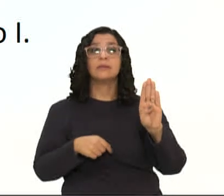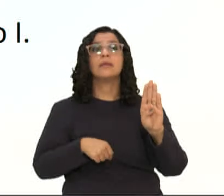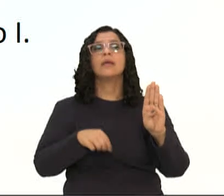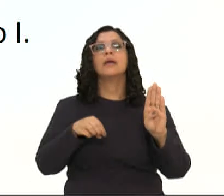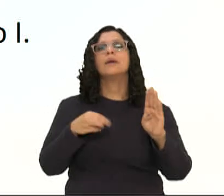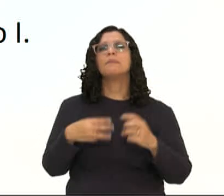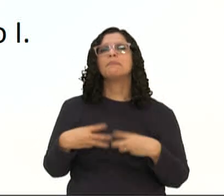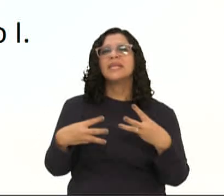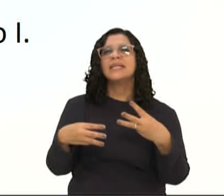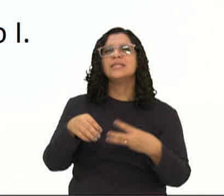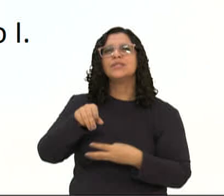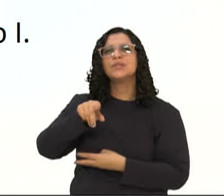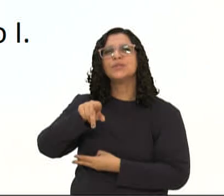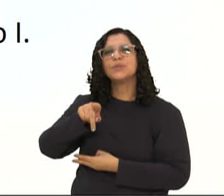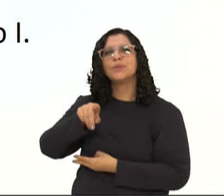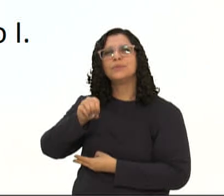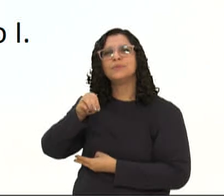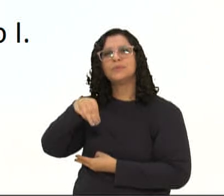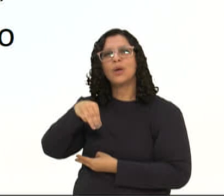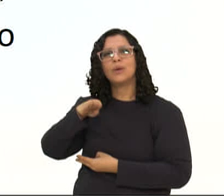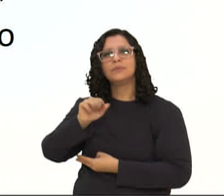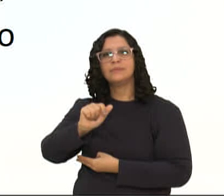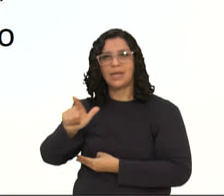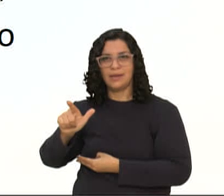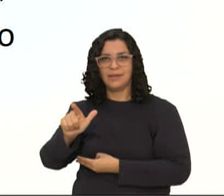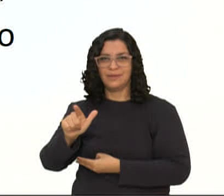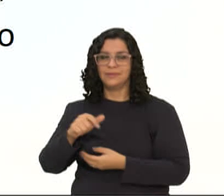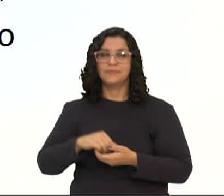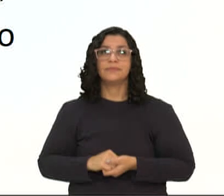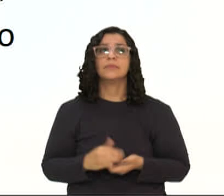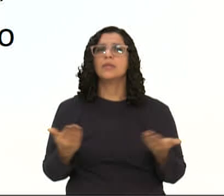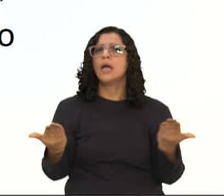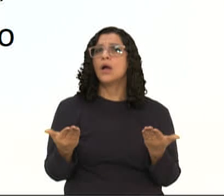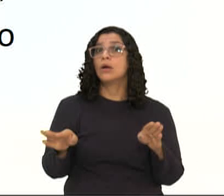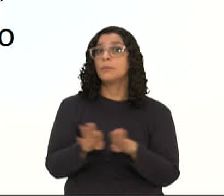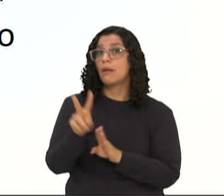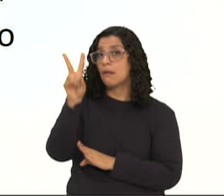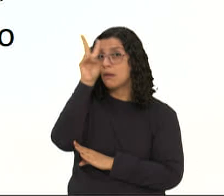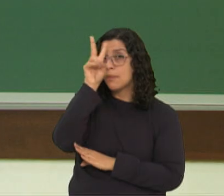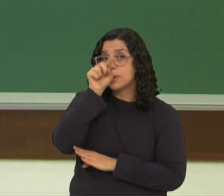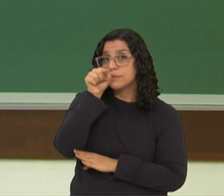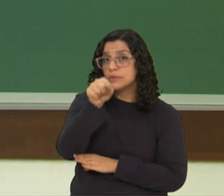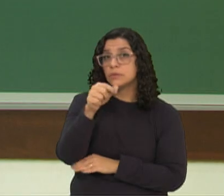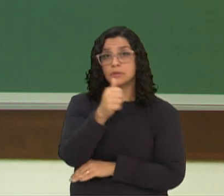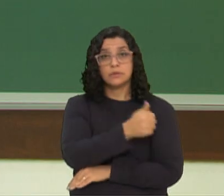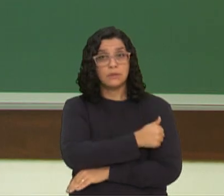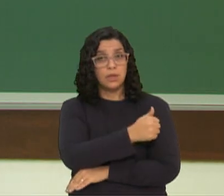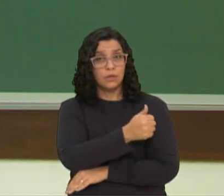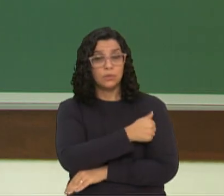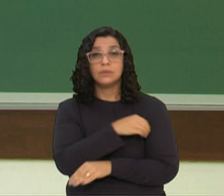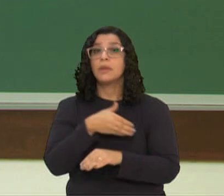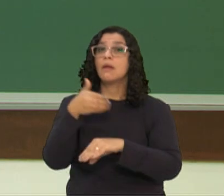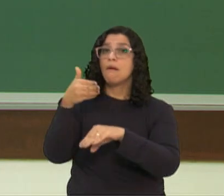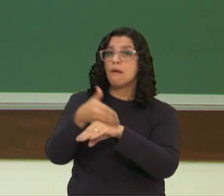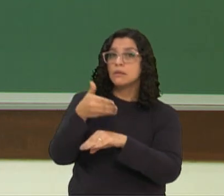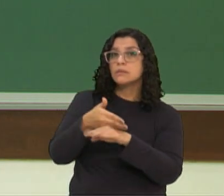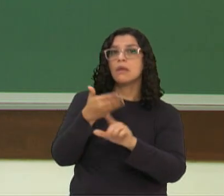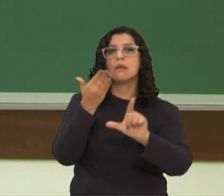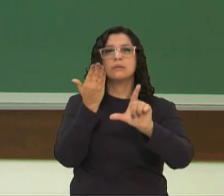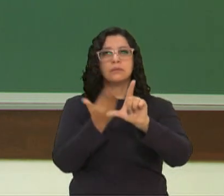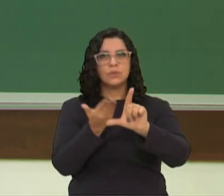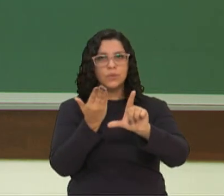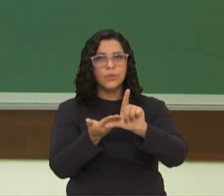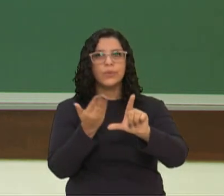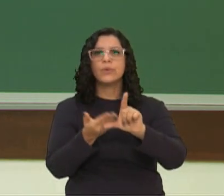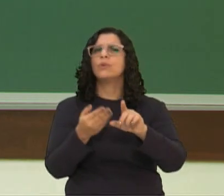pelo ministro de Estado, Marquês de Pombal. E gostaria de lembrar a vocês, alunos, de acessar essas aulas no Google